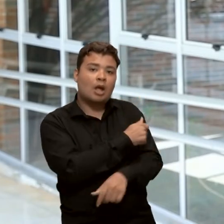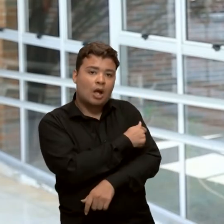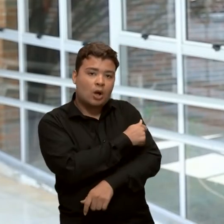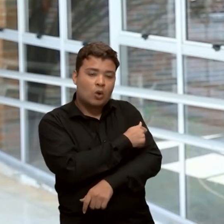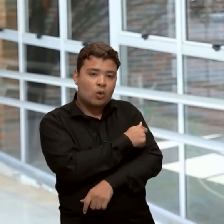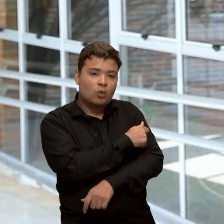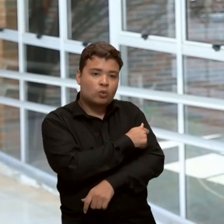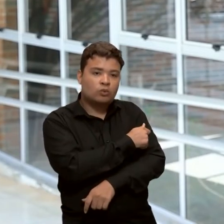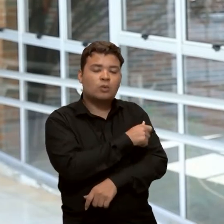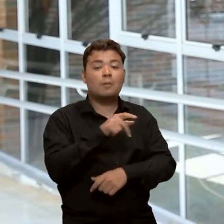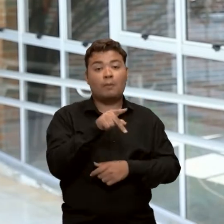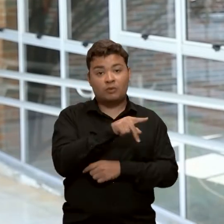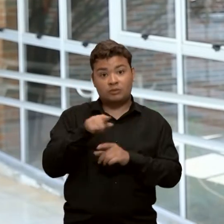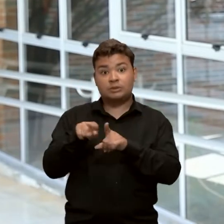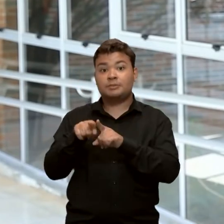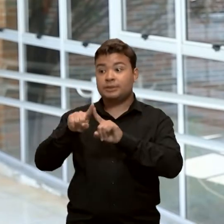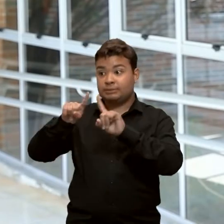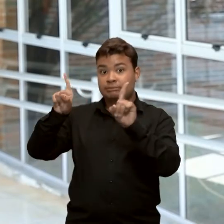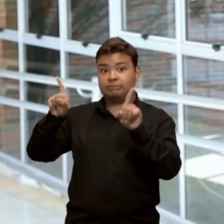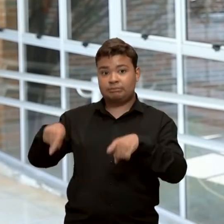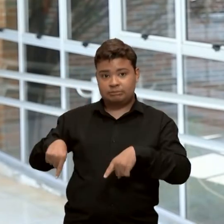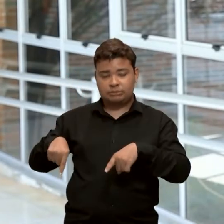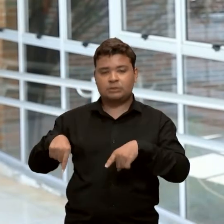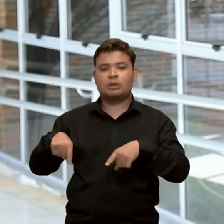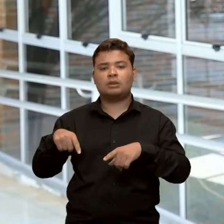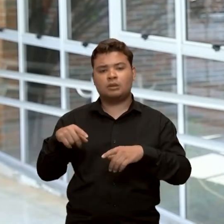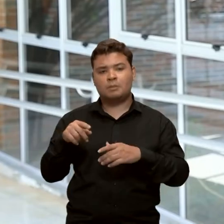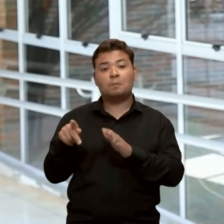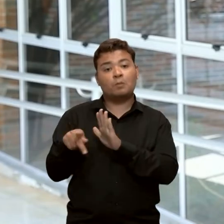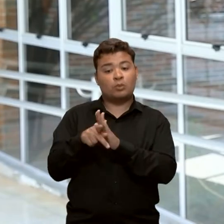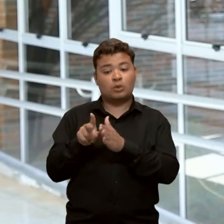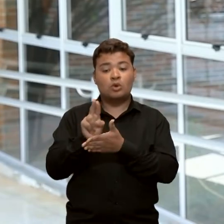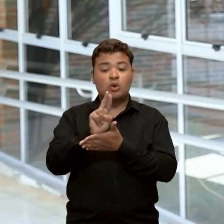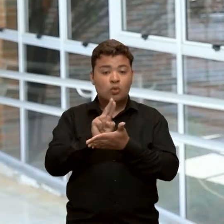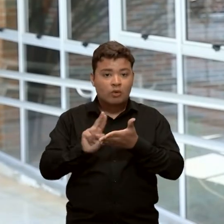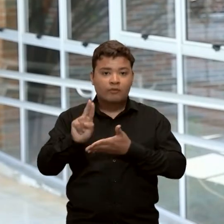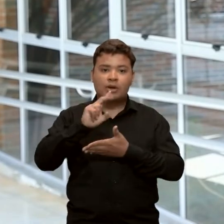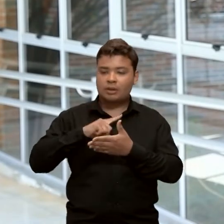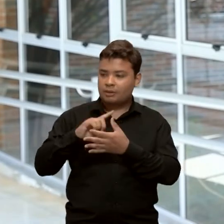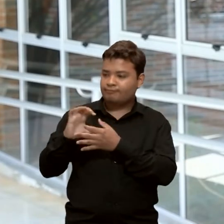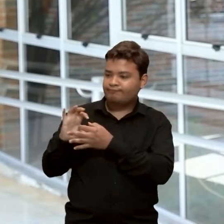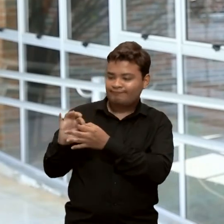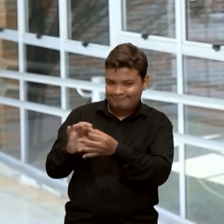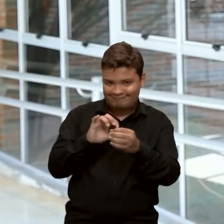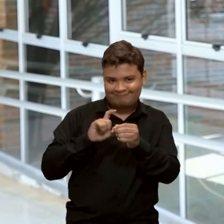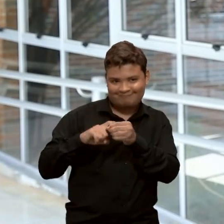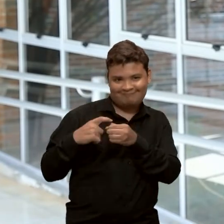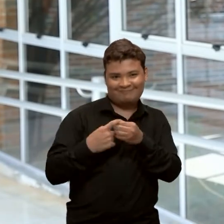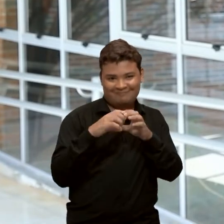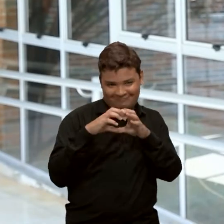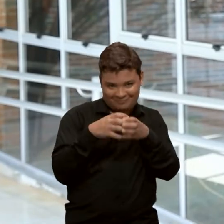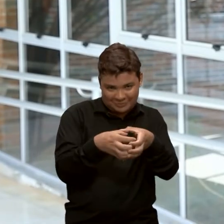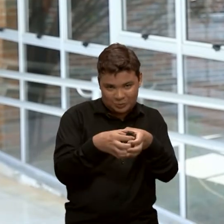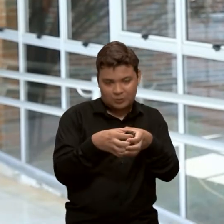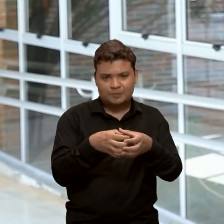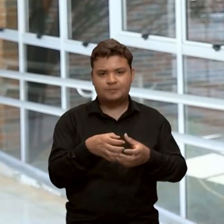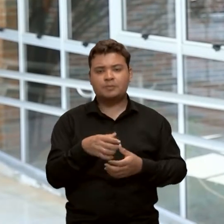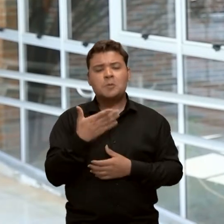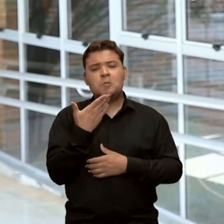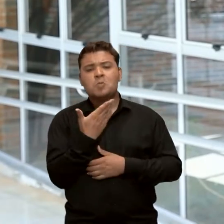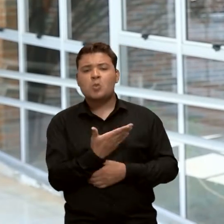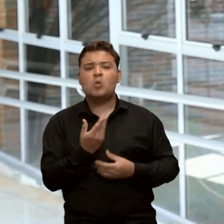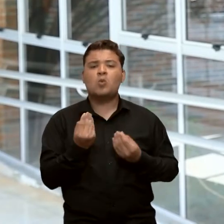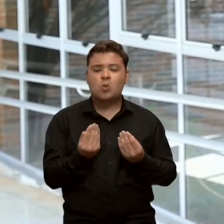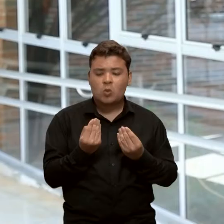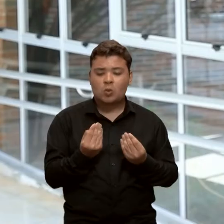professores e técnicos administrativos das universidades associadas ao grupo. A solicitação deve ser feita